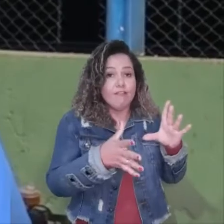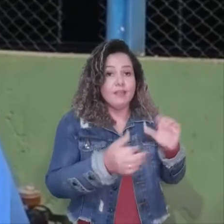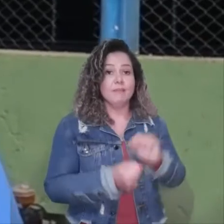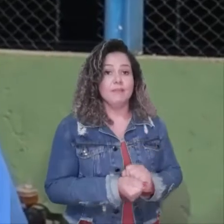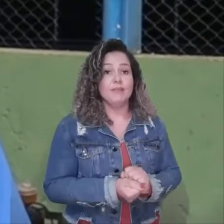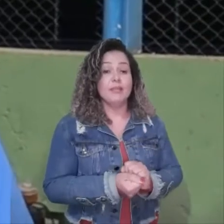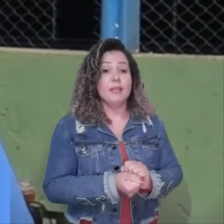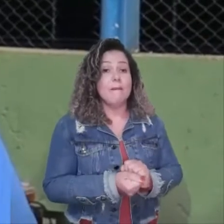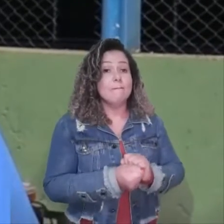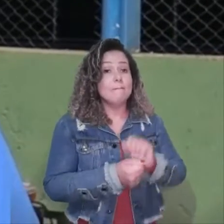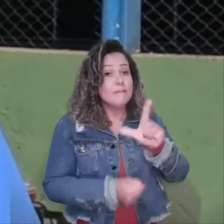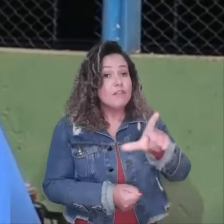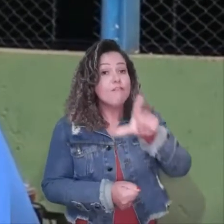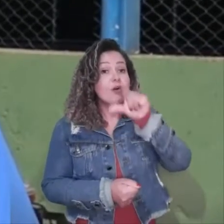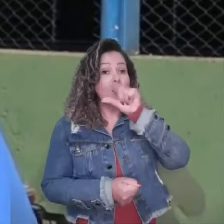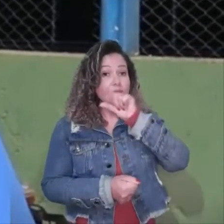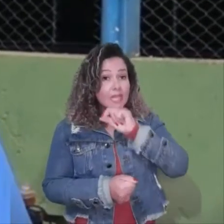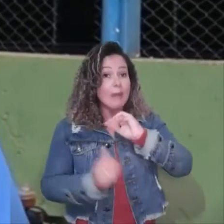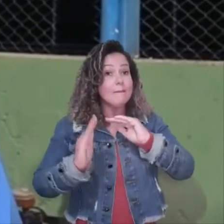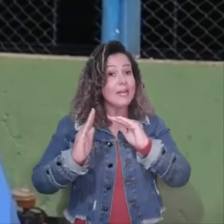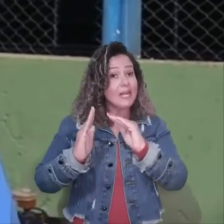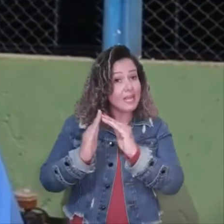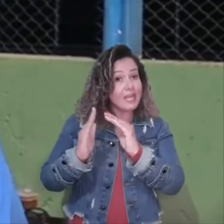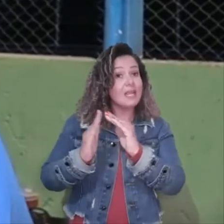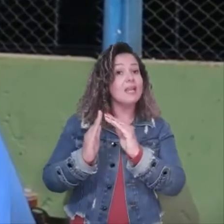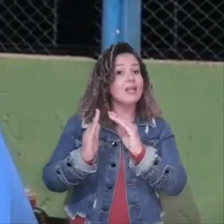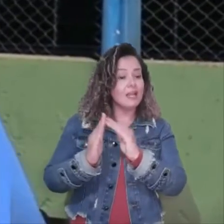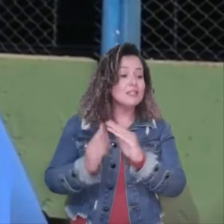o tutor, né? Depois de todo o